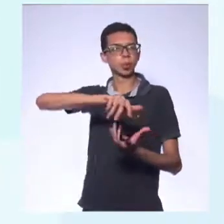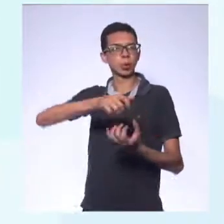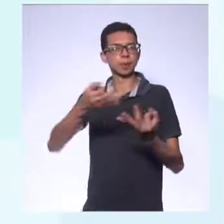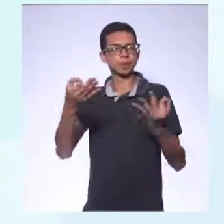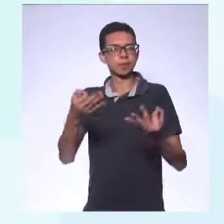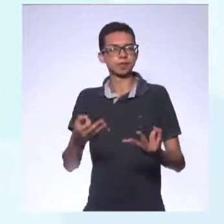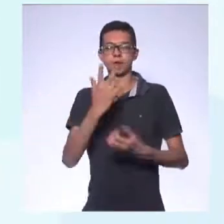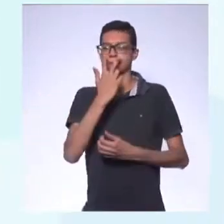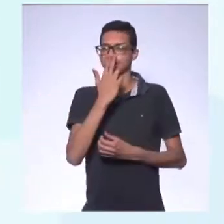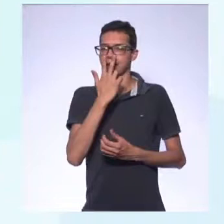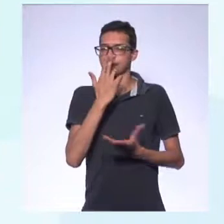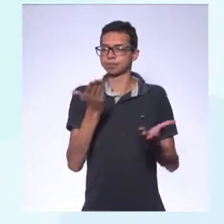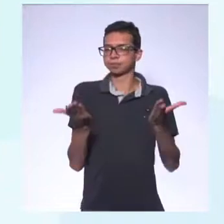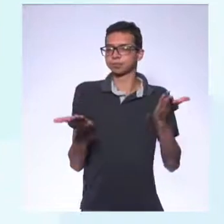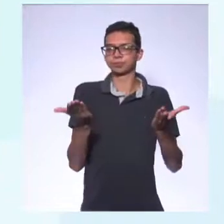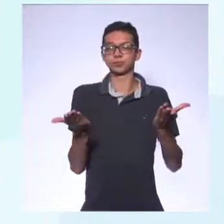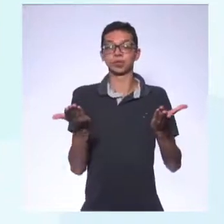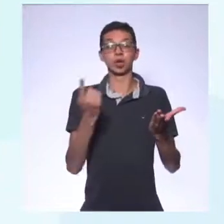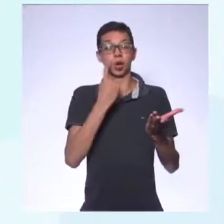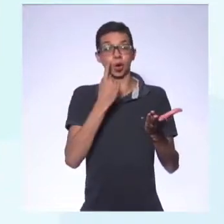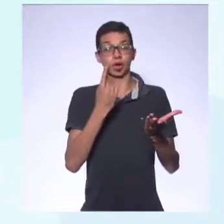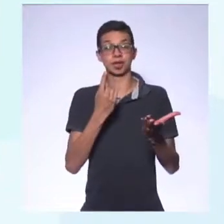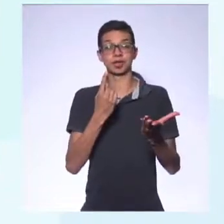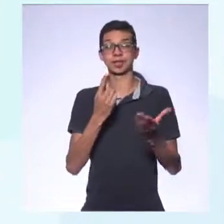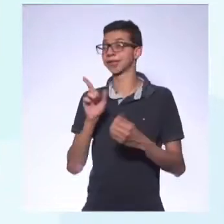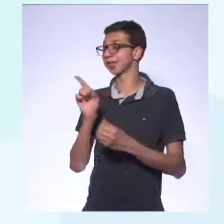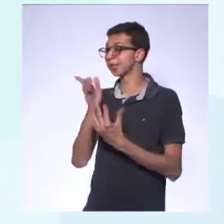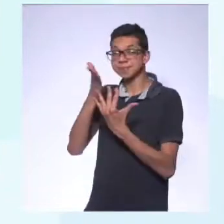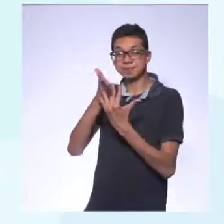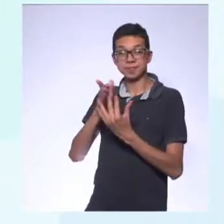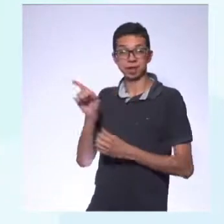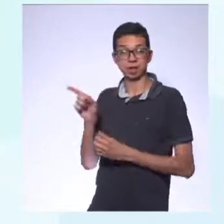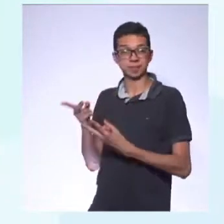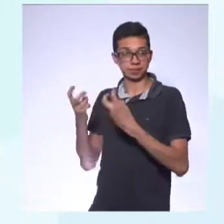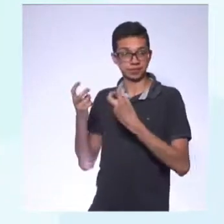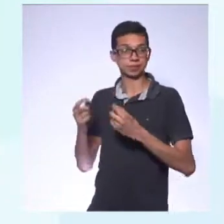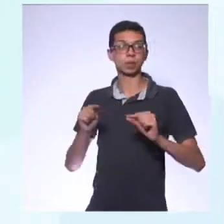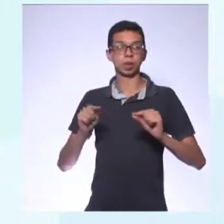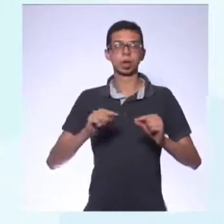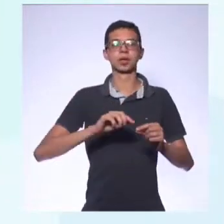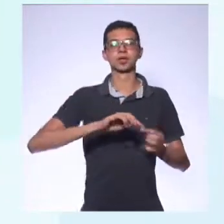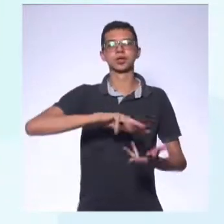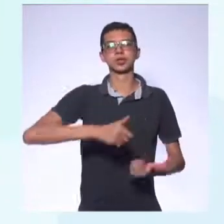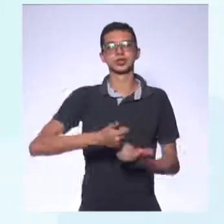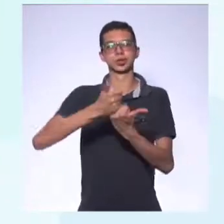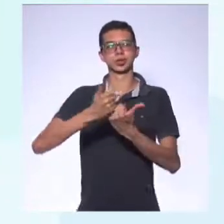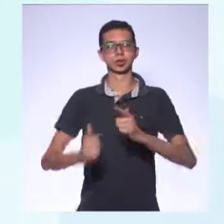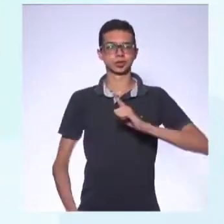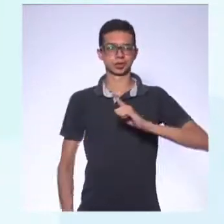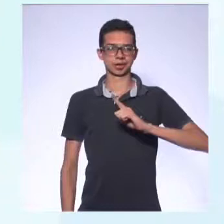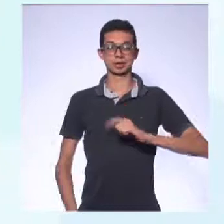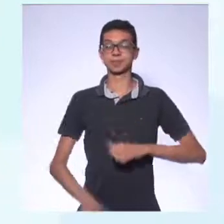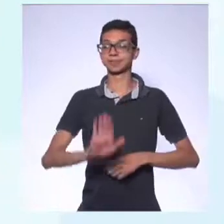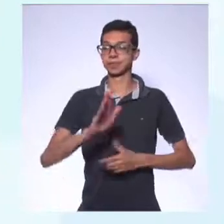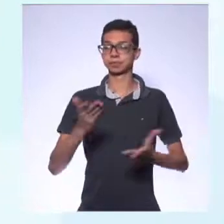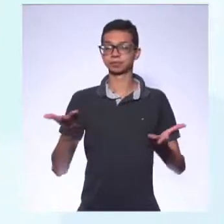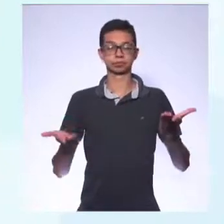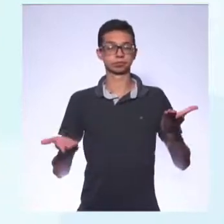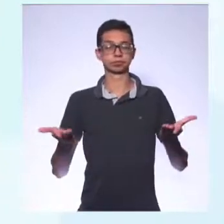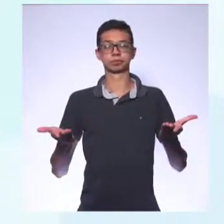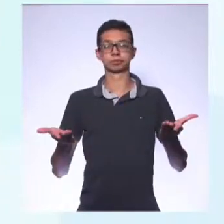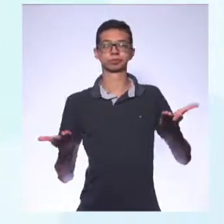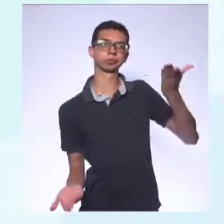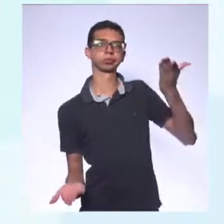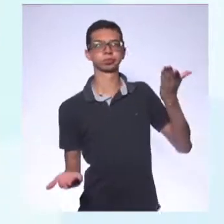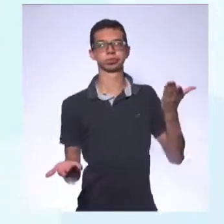aí você vê que lá no centrinho ali, a intersecção de tudo, você tem o sustentável. Então, se eu quebro esse equilíbrio, não tem como eu ter